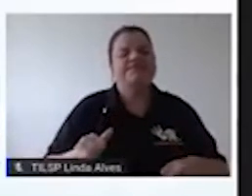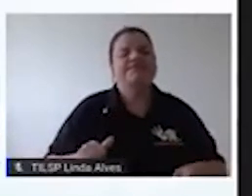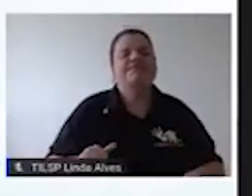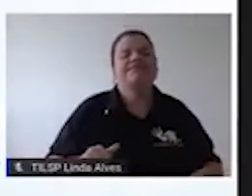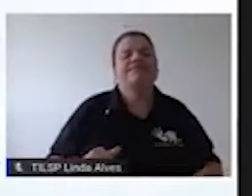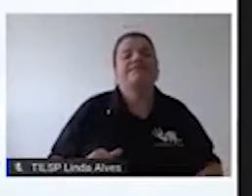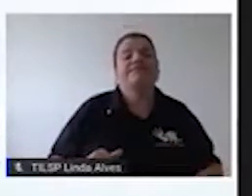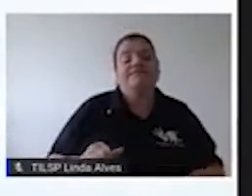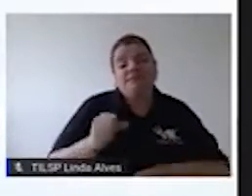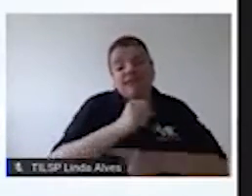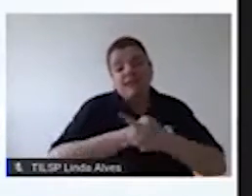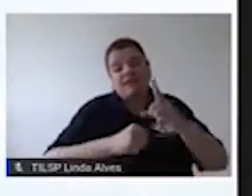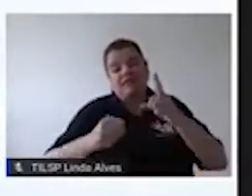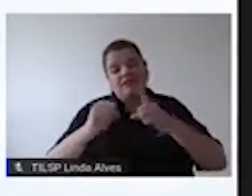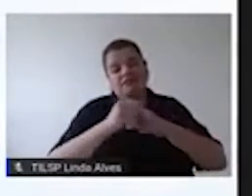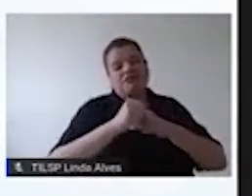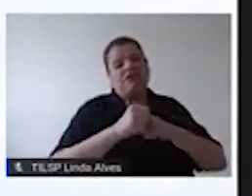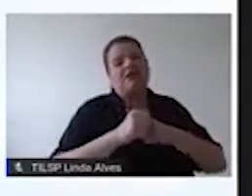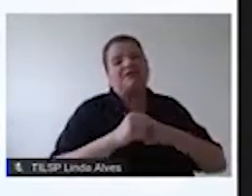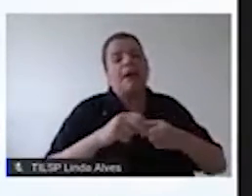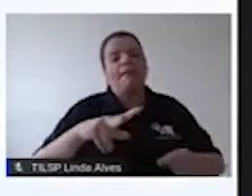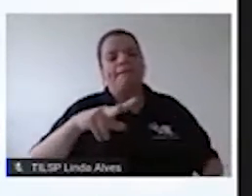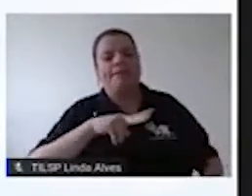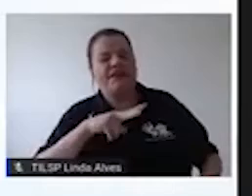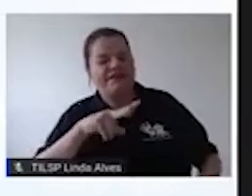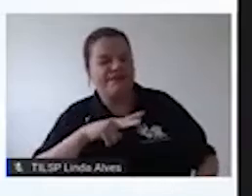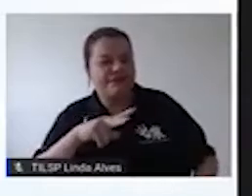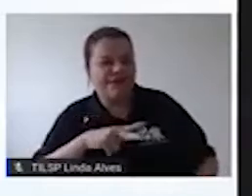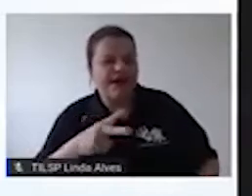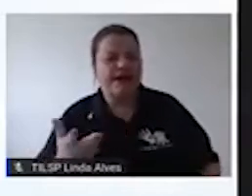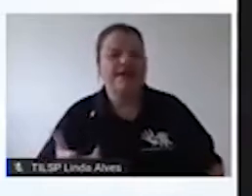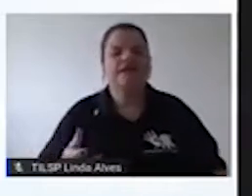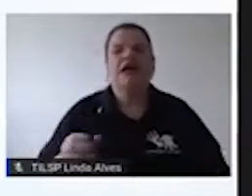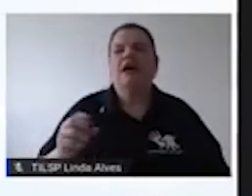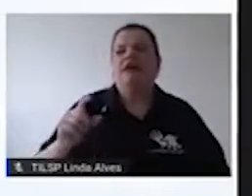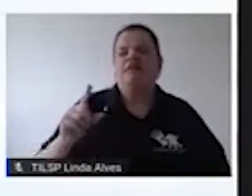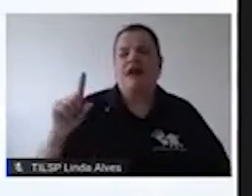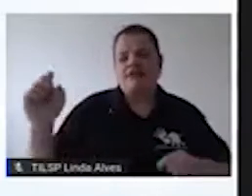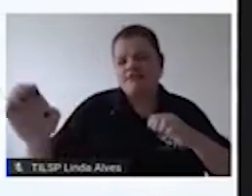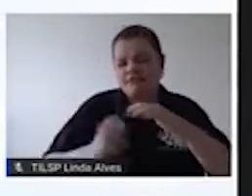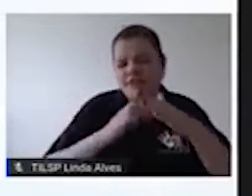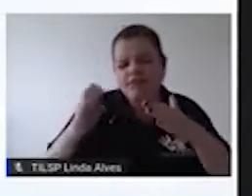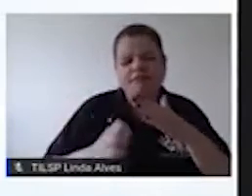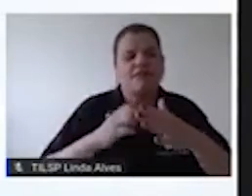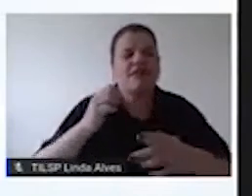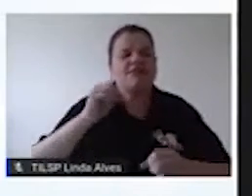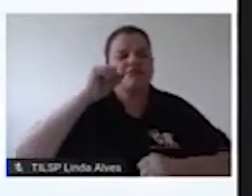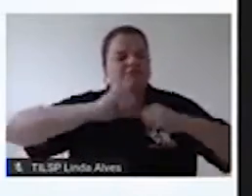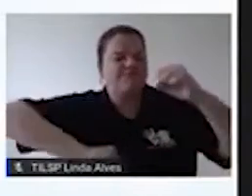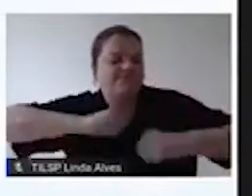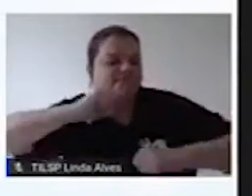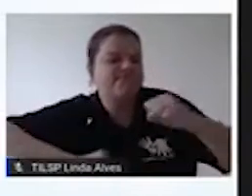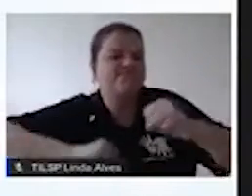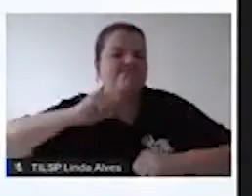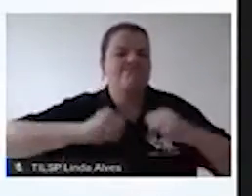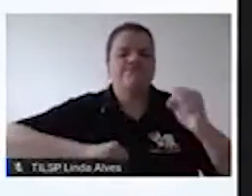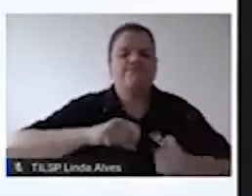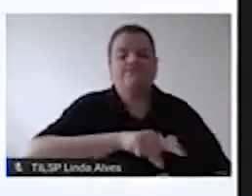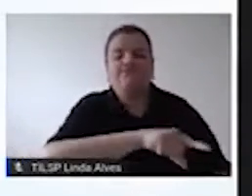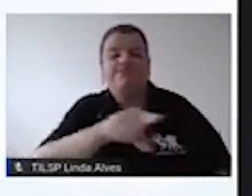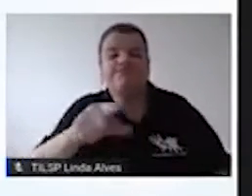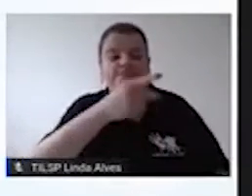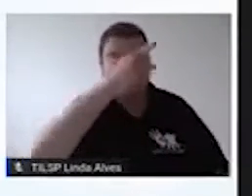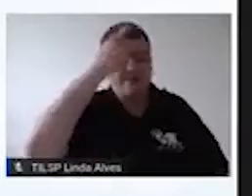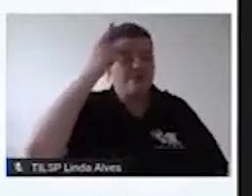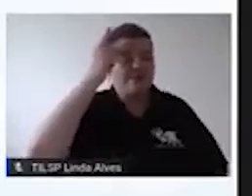a sociedade, né, tanto privada, né, e aí as empresas, as pessoas, elas precisam ter